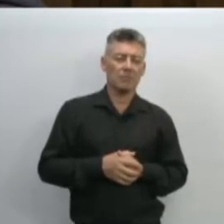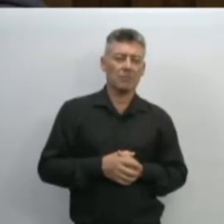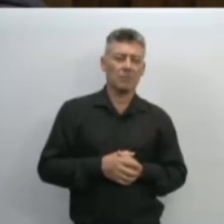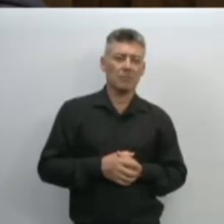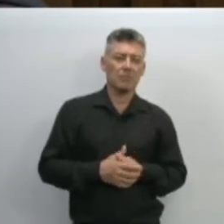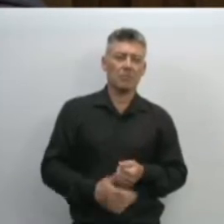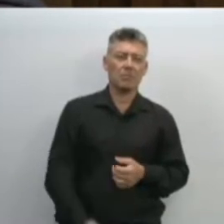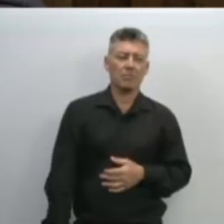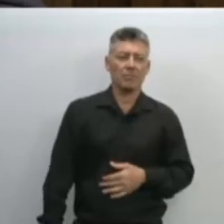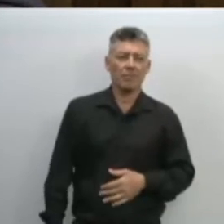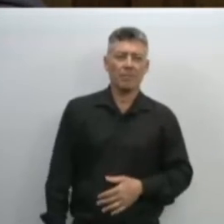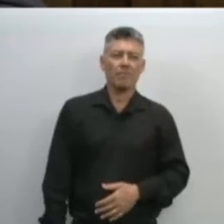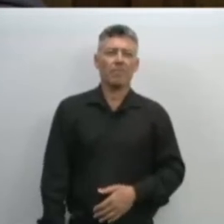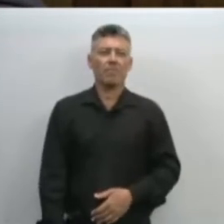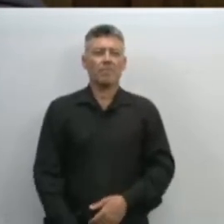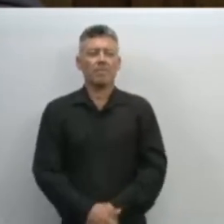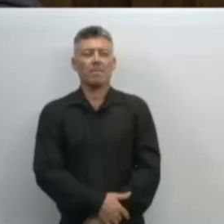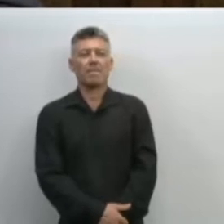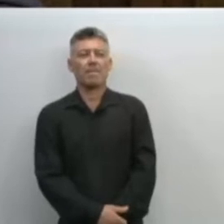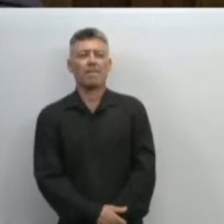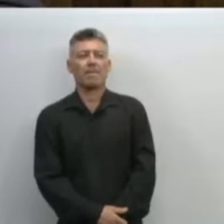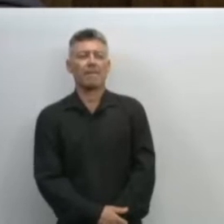seguir.